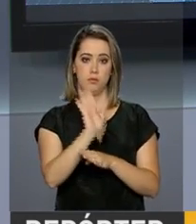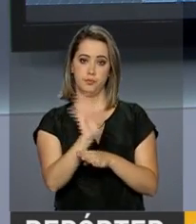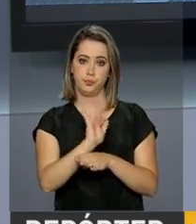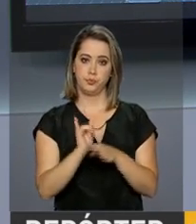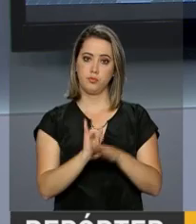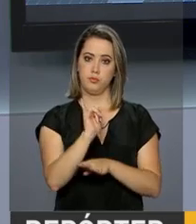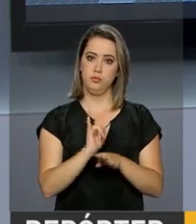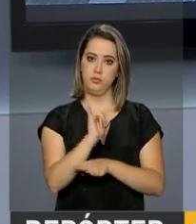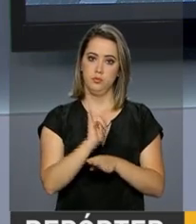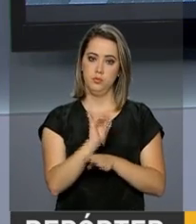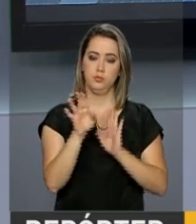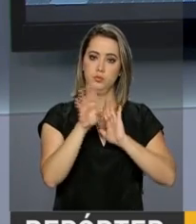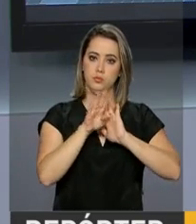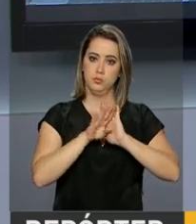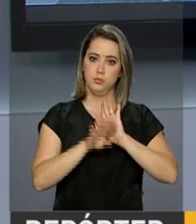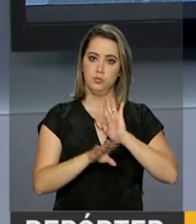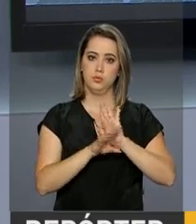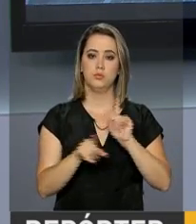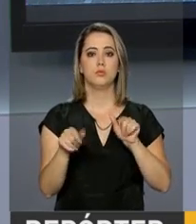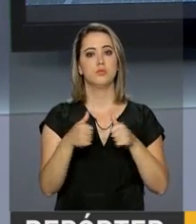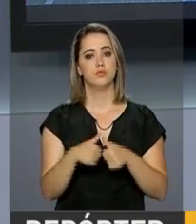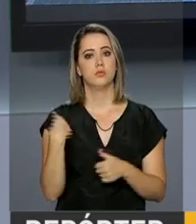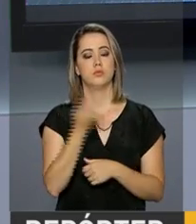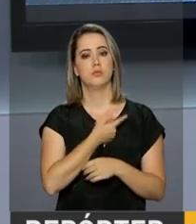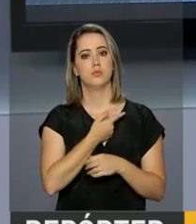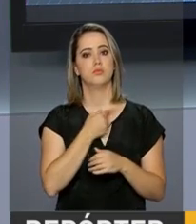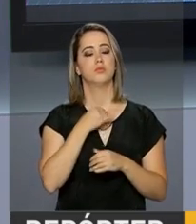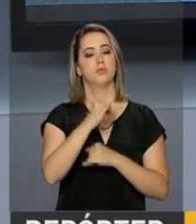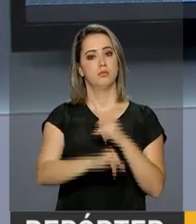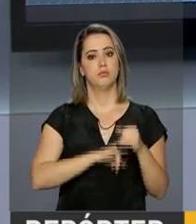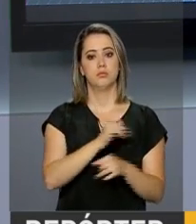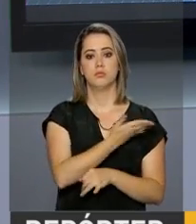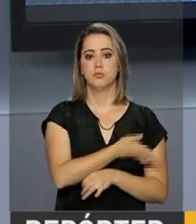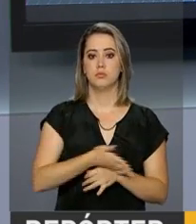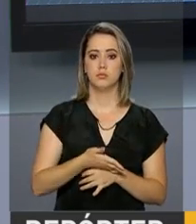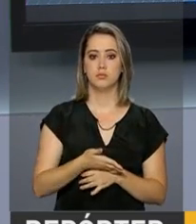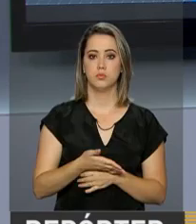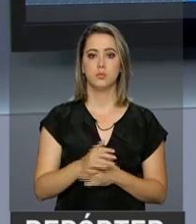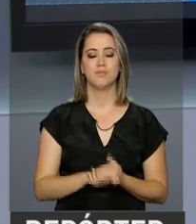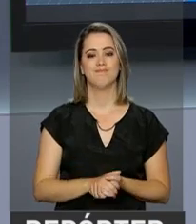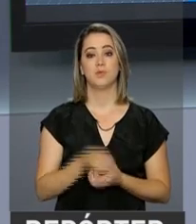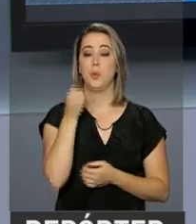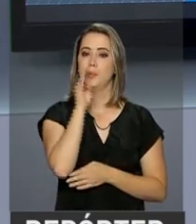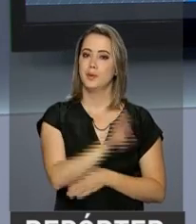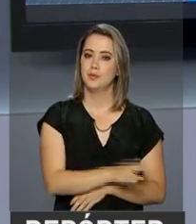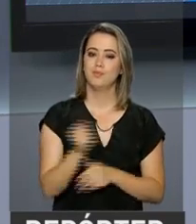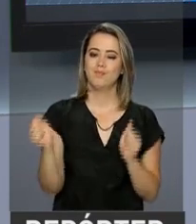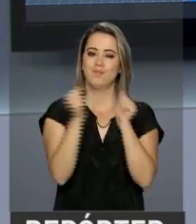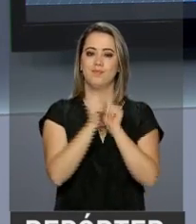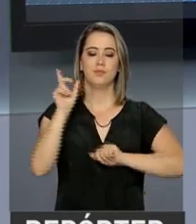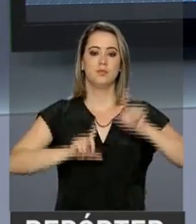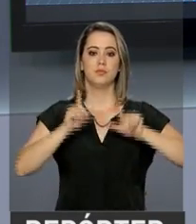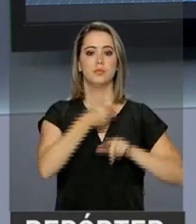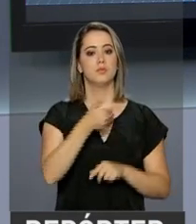rever as reportagens no YouTube toda a programação também está em nossa página na internet Uma boa tarde para você continue com